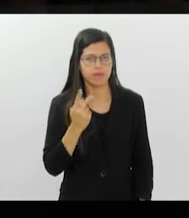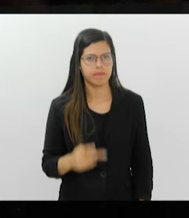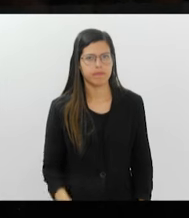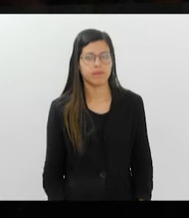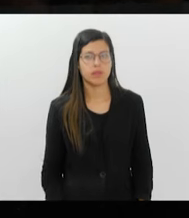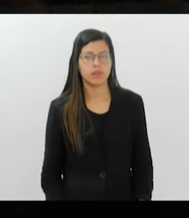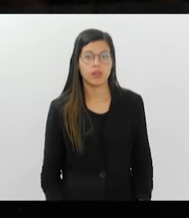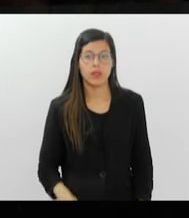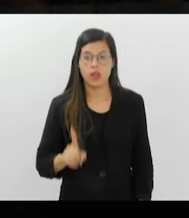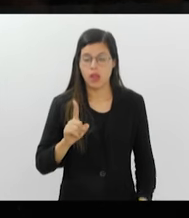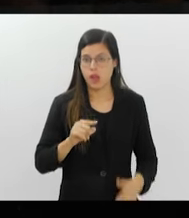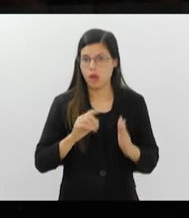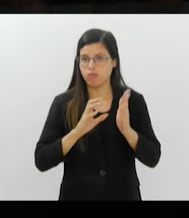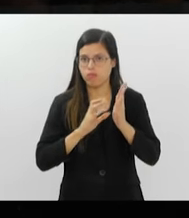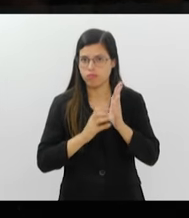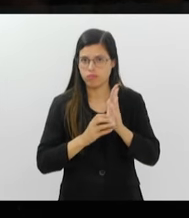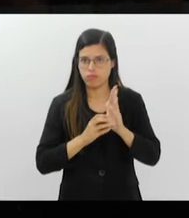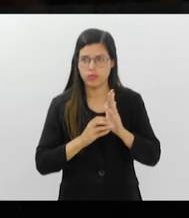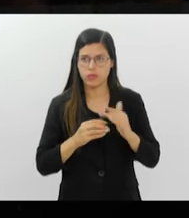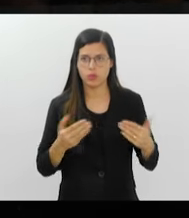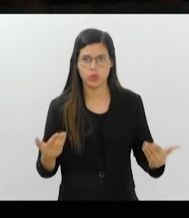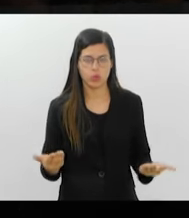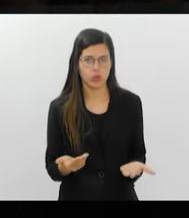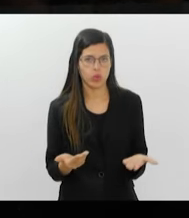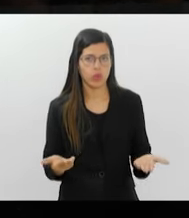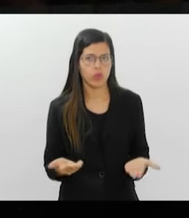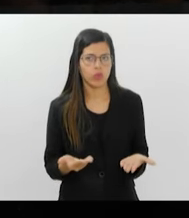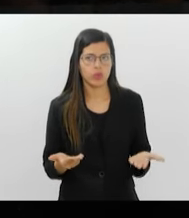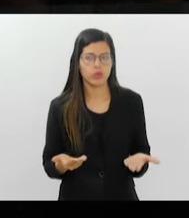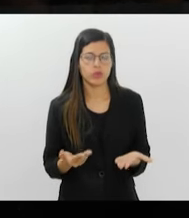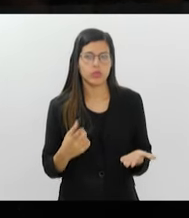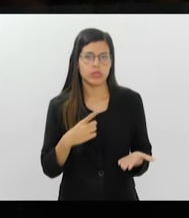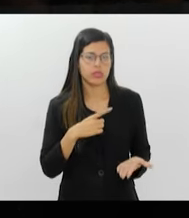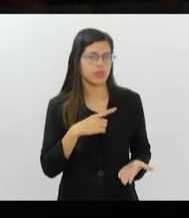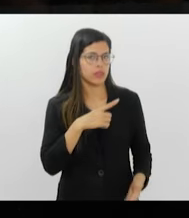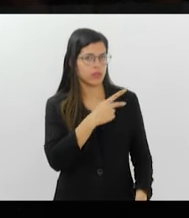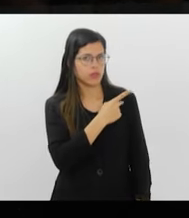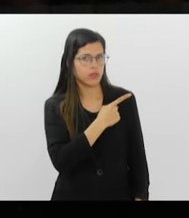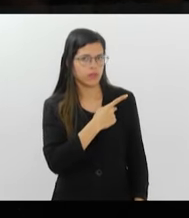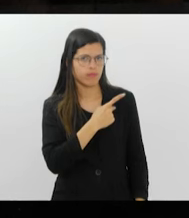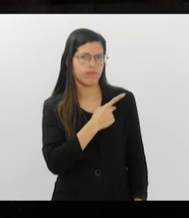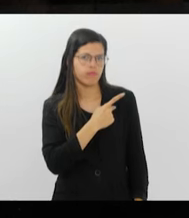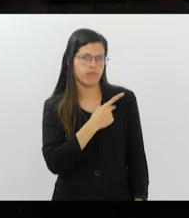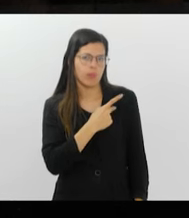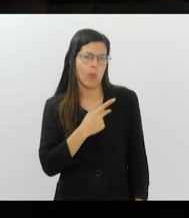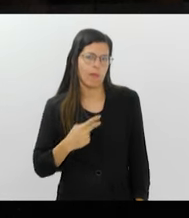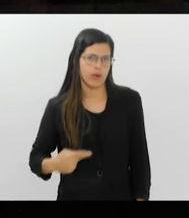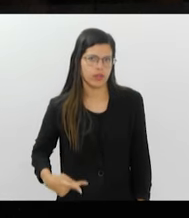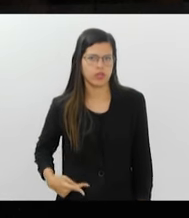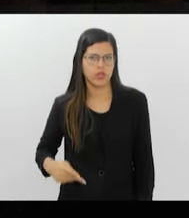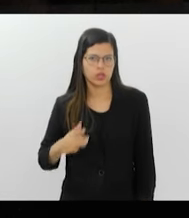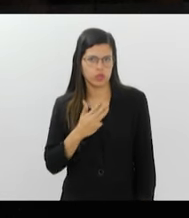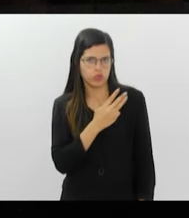E é o partido que hoje tem o presidente da República.